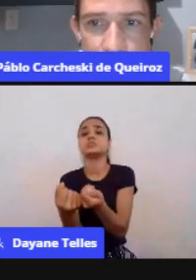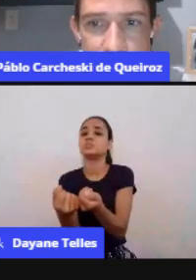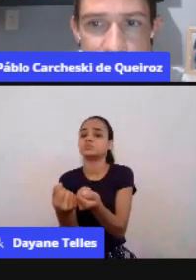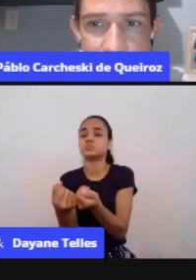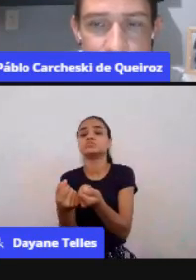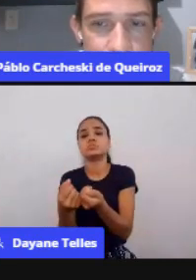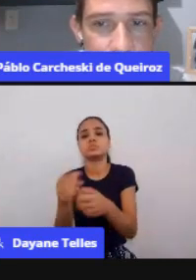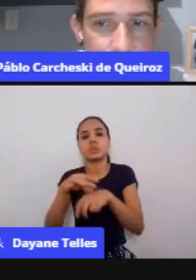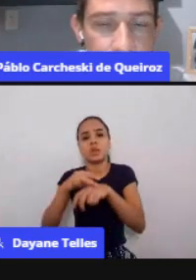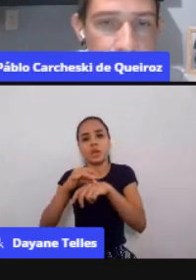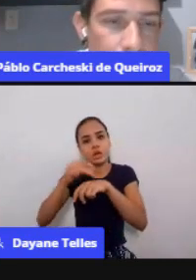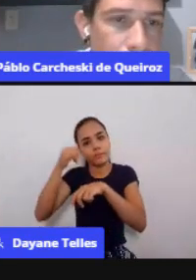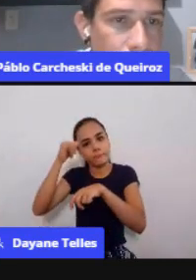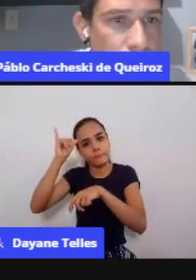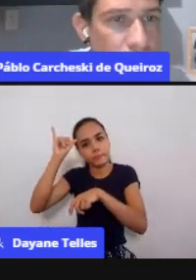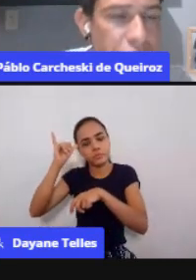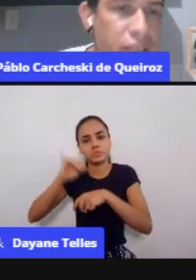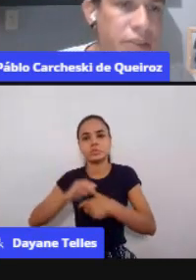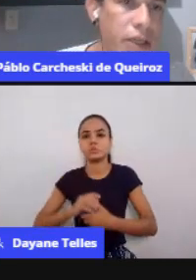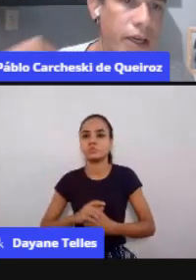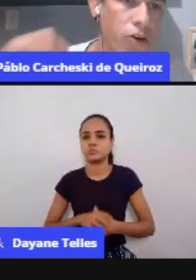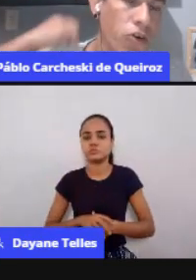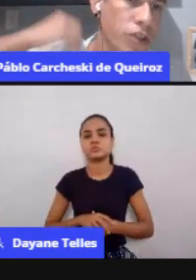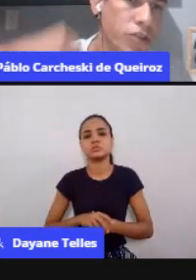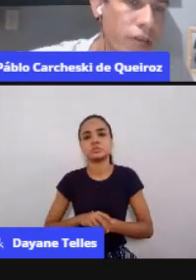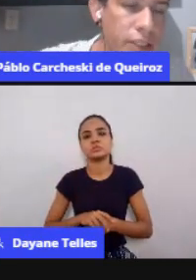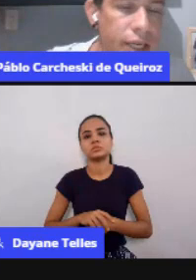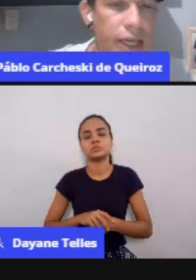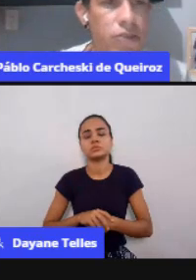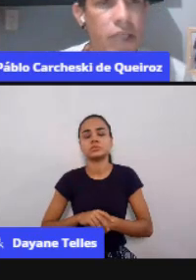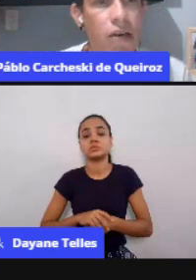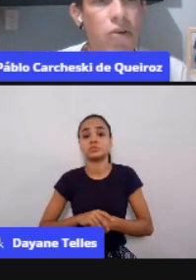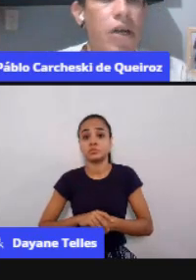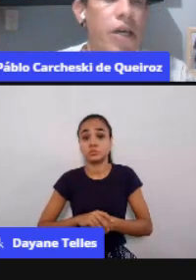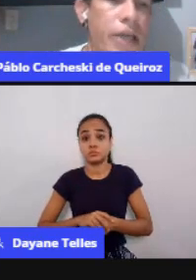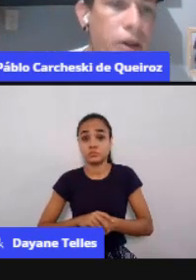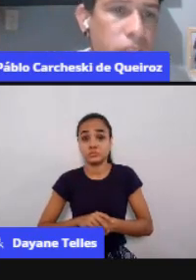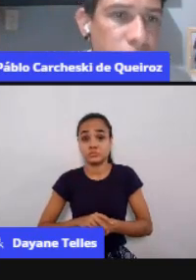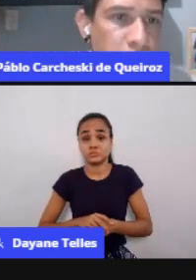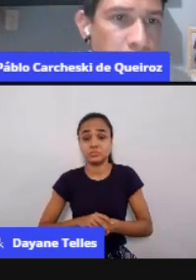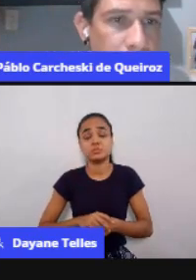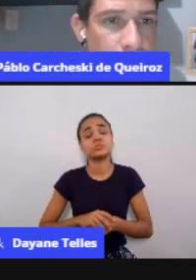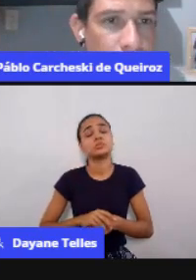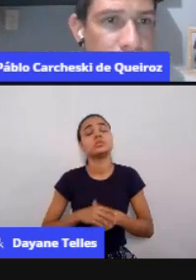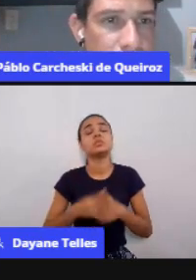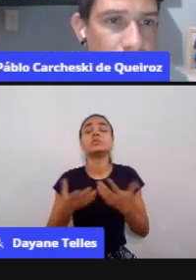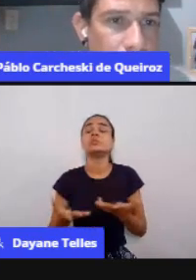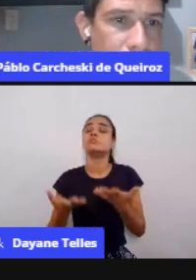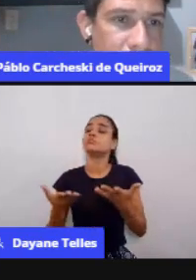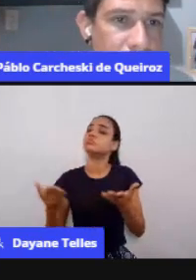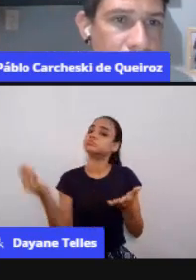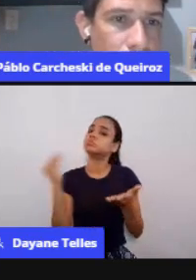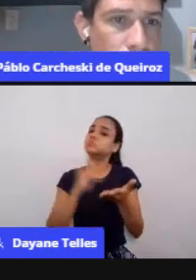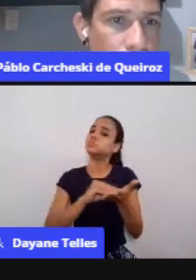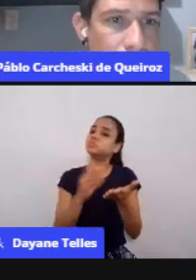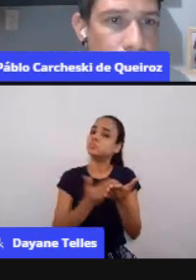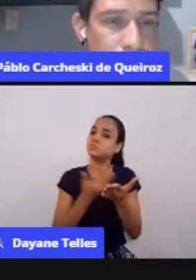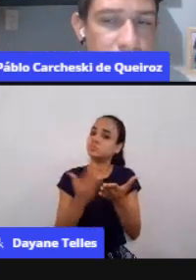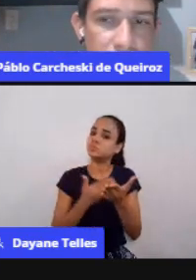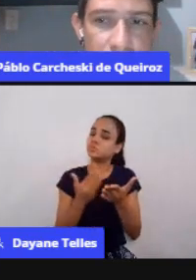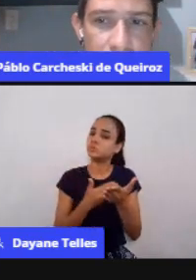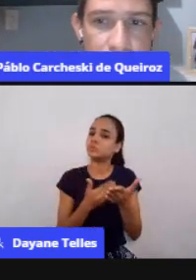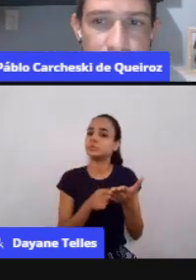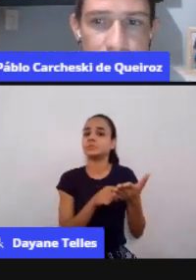né, porcentagens ali, né? Então, a gente colocou isso no caderno e tal. E aí, quando a gente foi passar por uma revisão na mesa, né, alguns